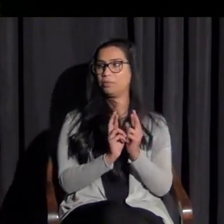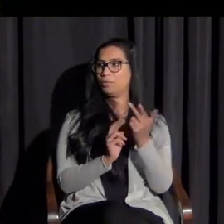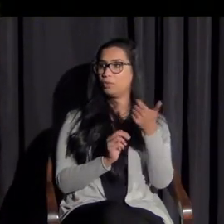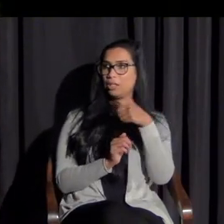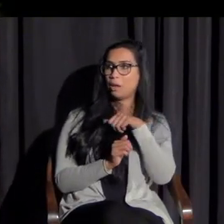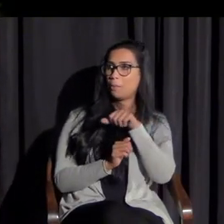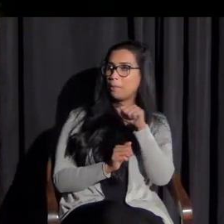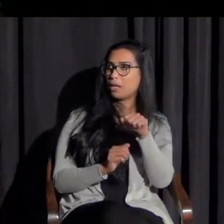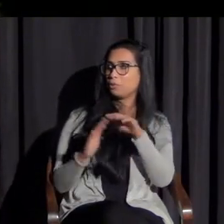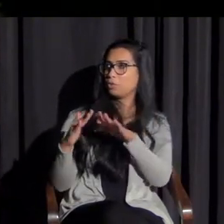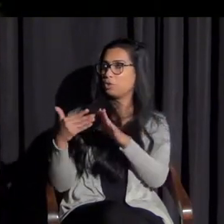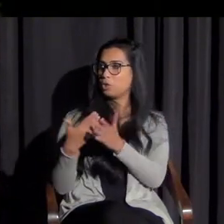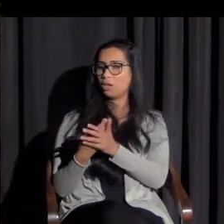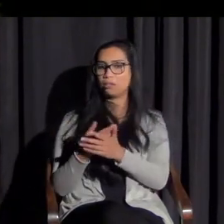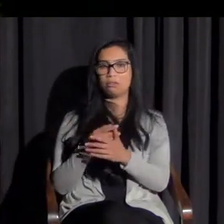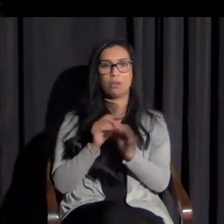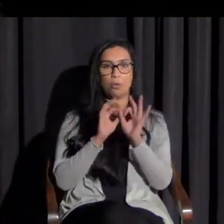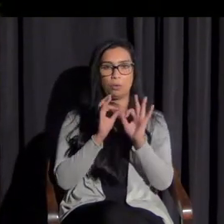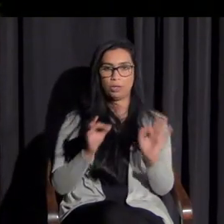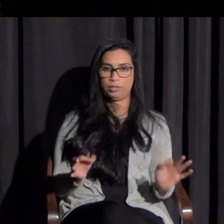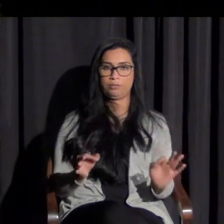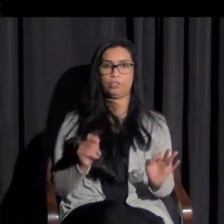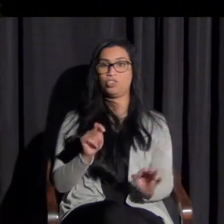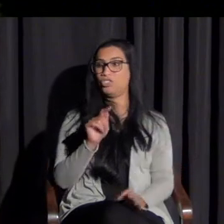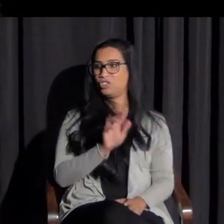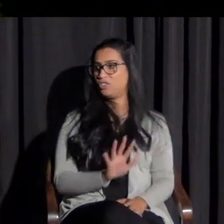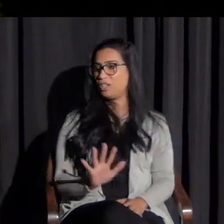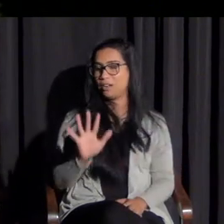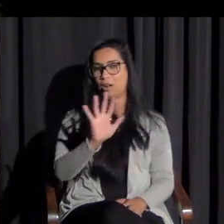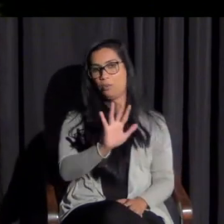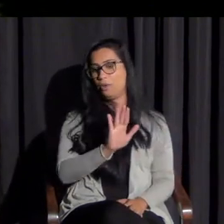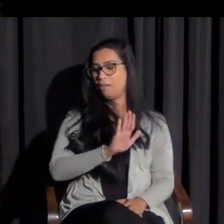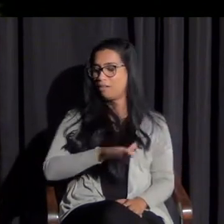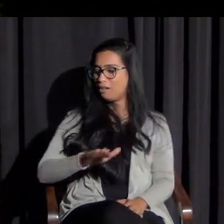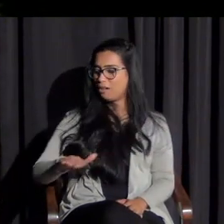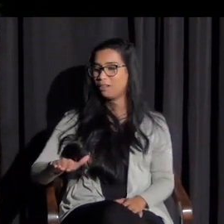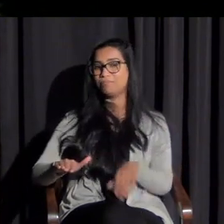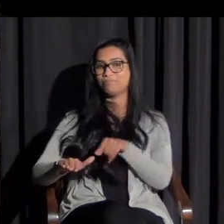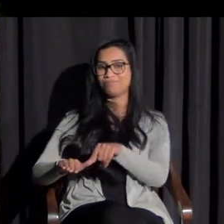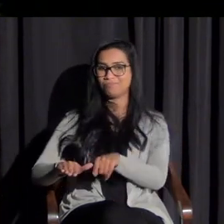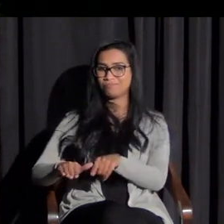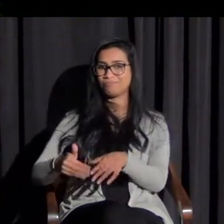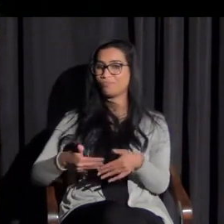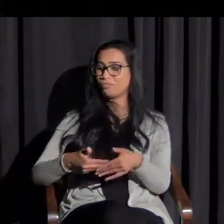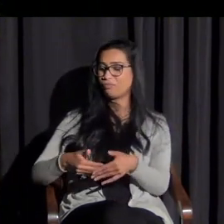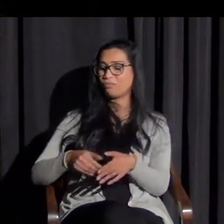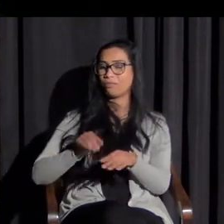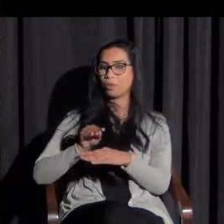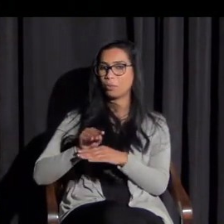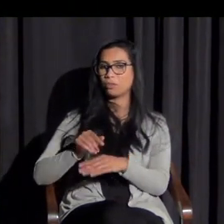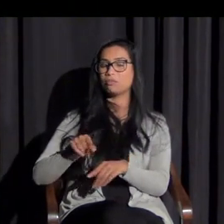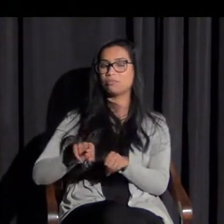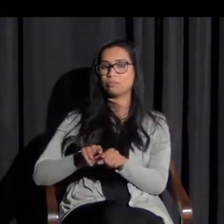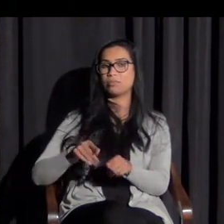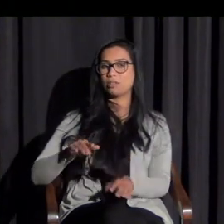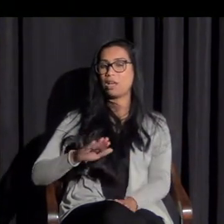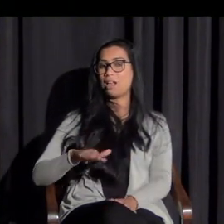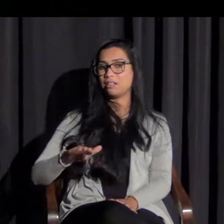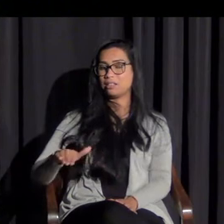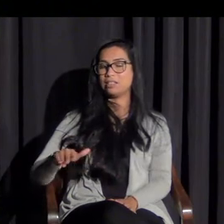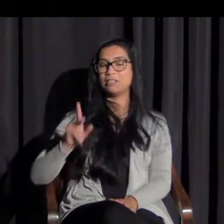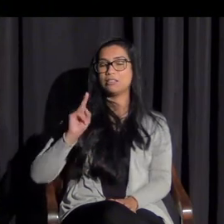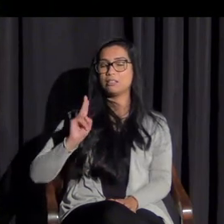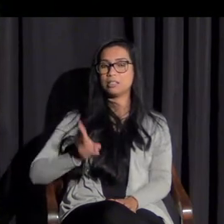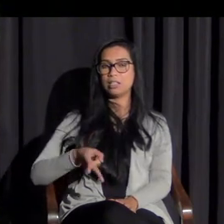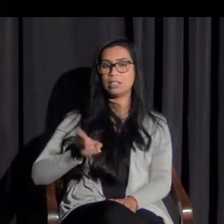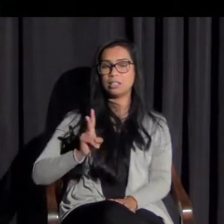em um contexto geral, não só escolar, como creche, como centro de recreação. As crianças de dentro da ocupação,